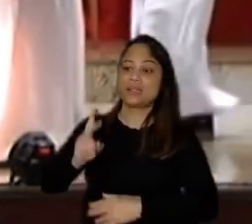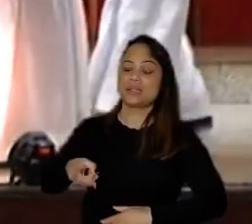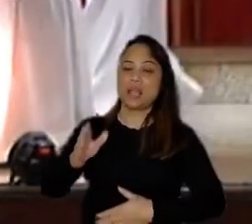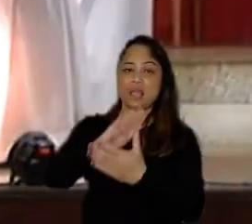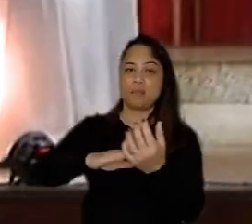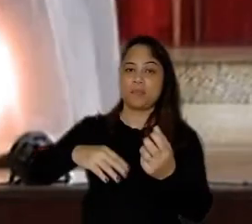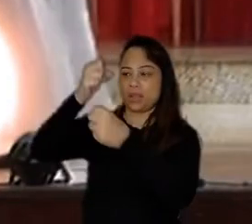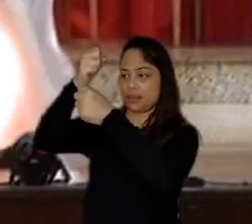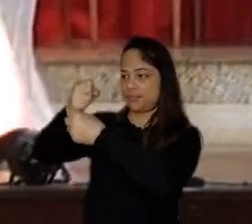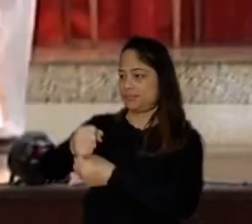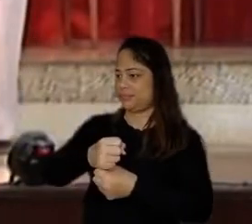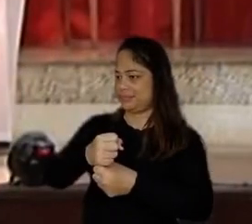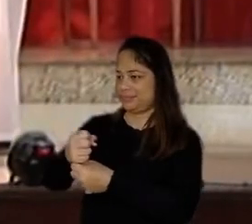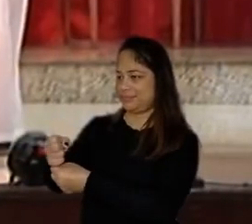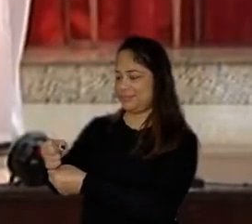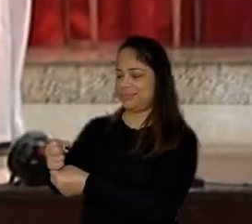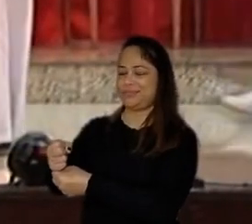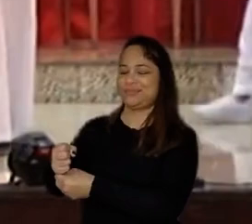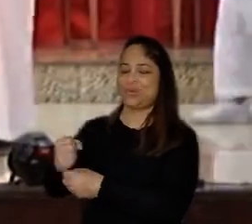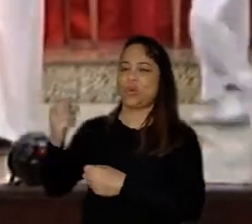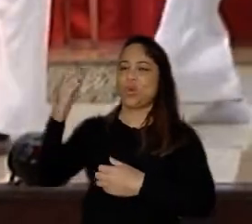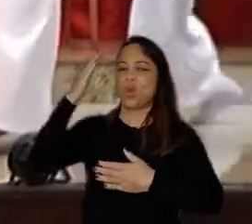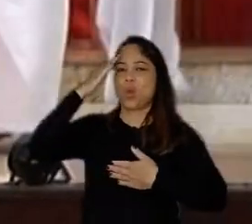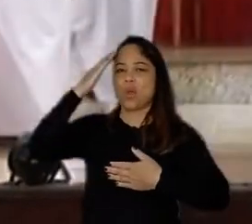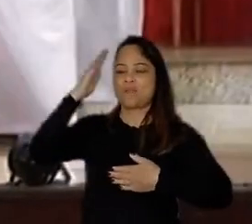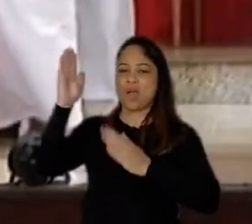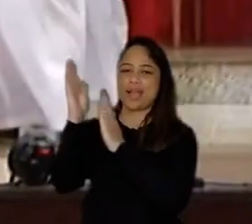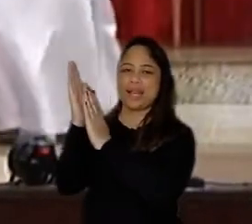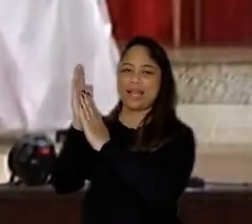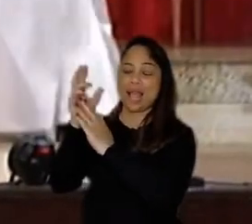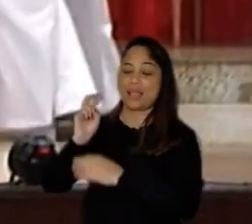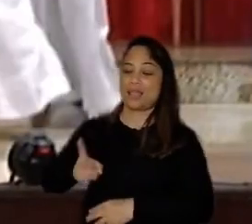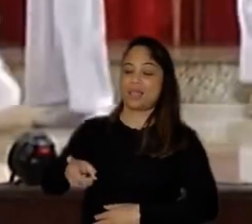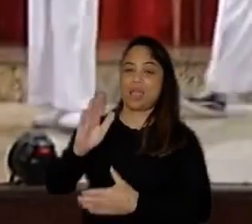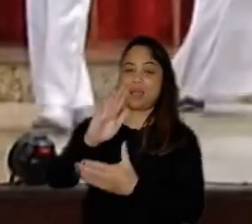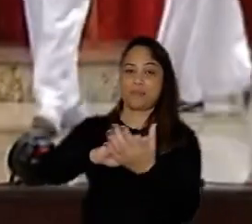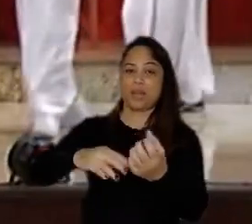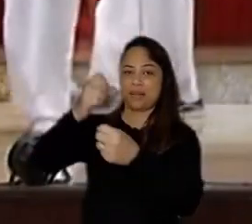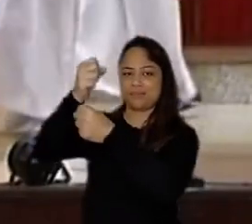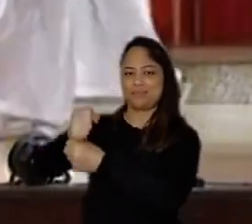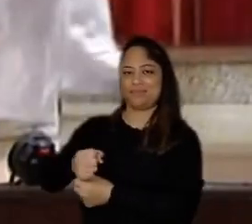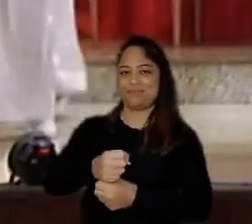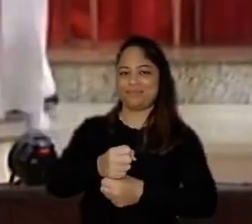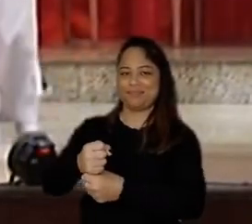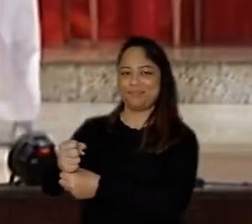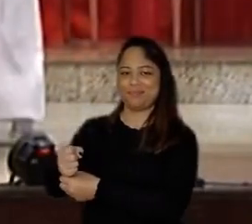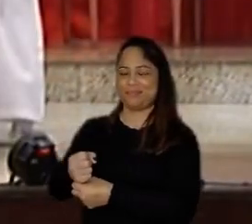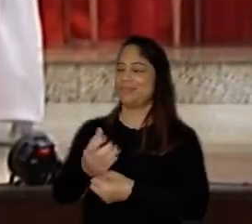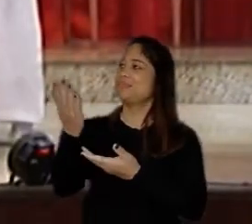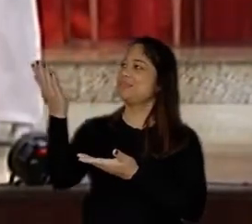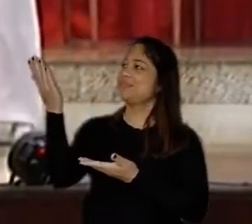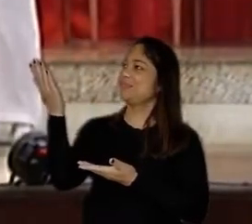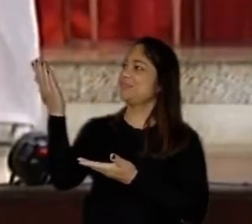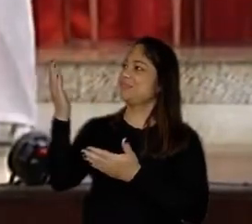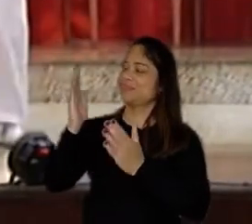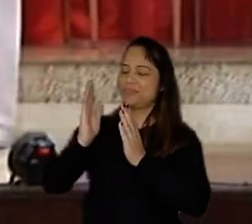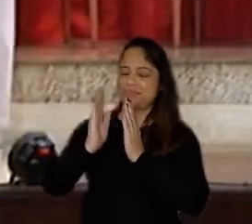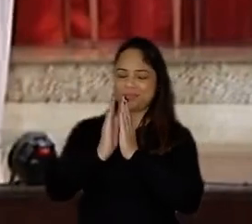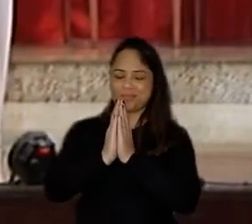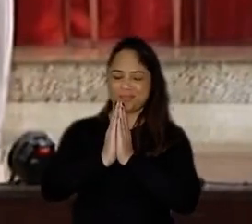ao Santíssimo e Diviníssimo Sacramento, Louvores e graças se dê a todo momento. ao Santíssimo e